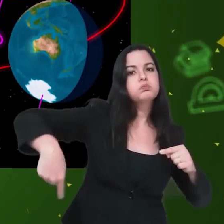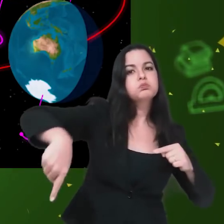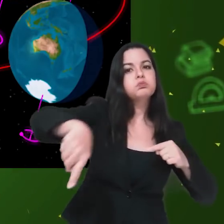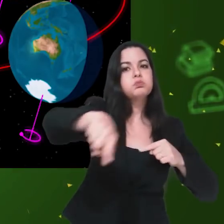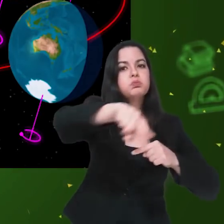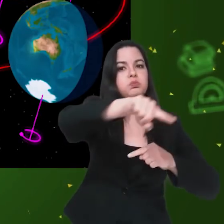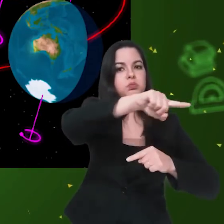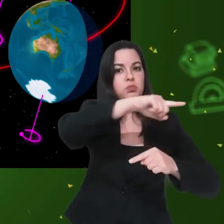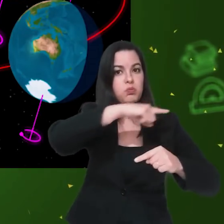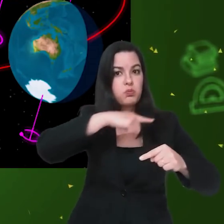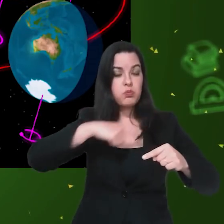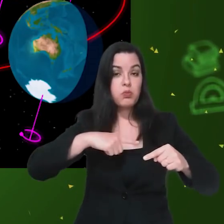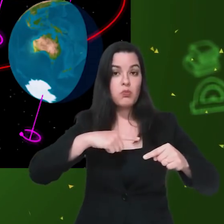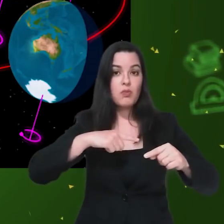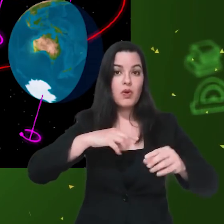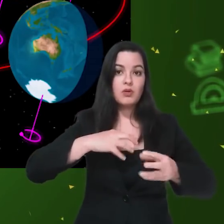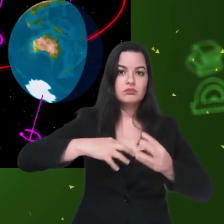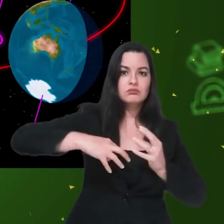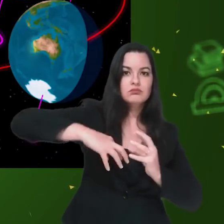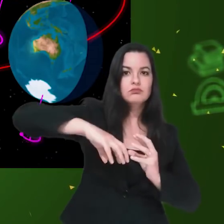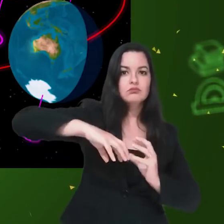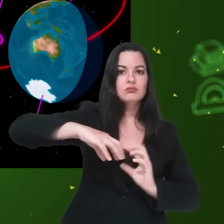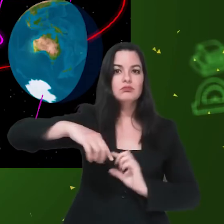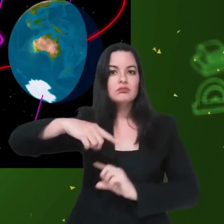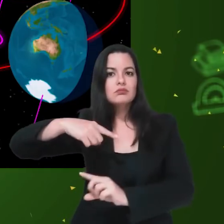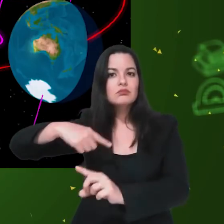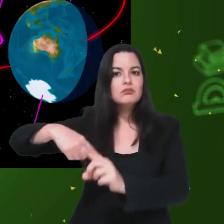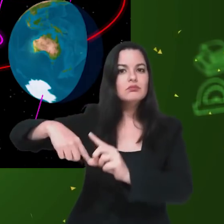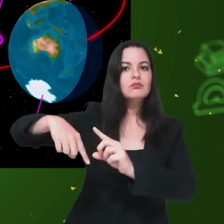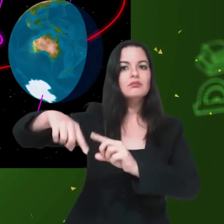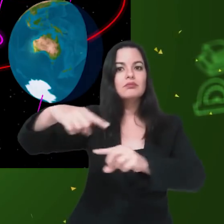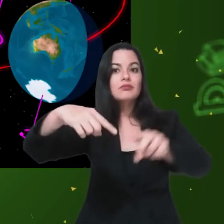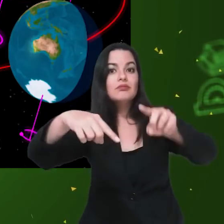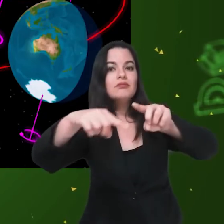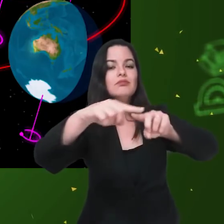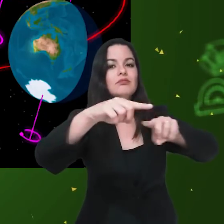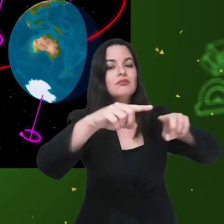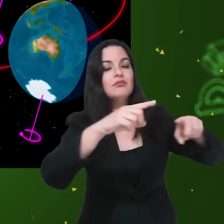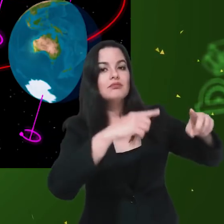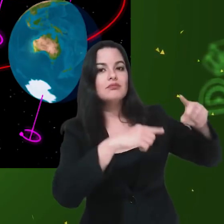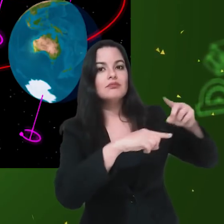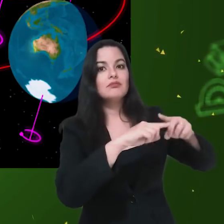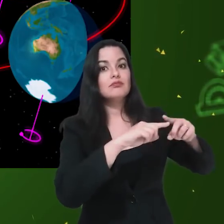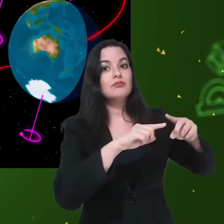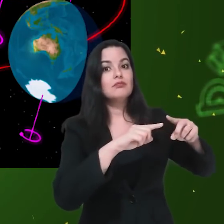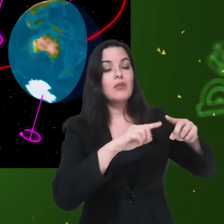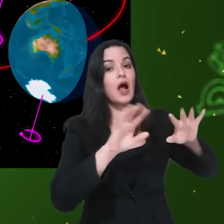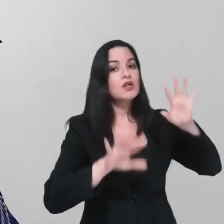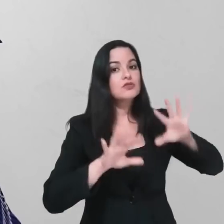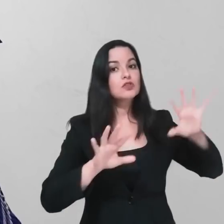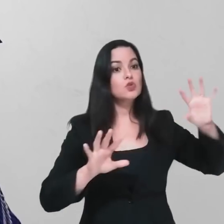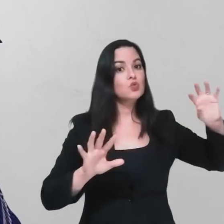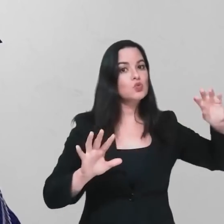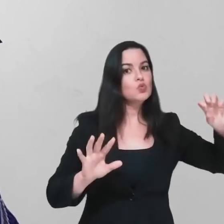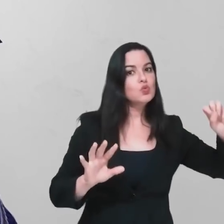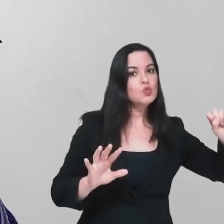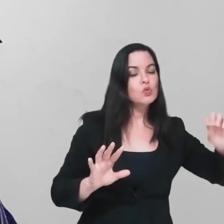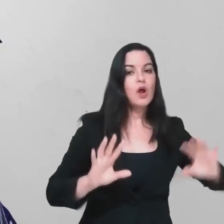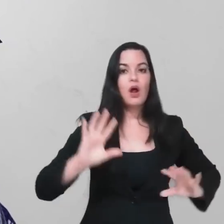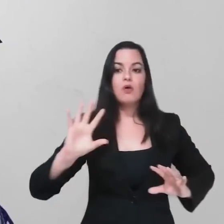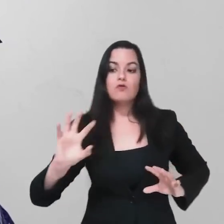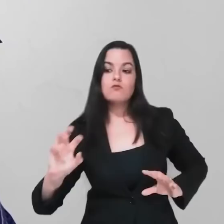Então, veja que a Terra tem momentos de sombra em diferentes locais. Se